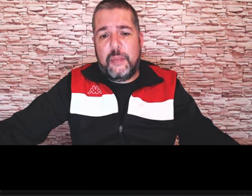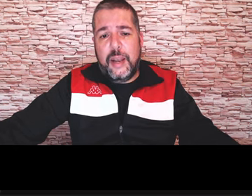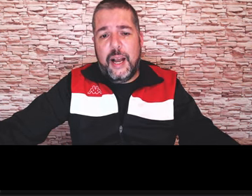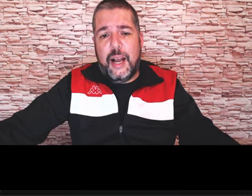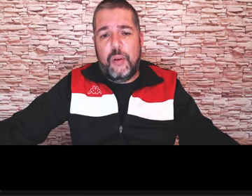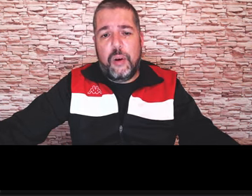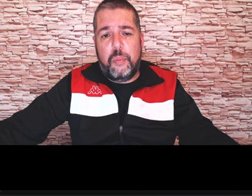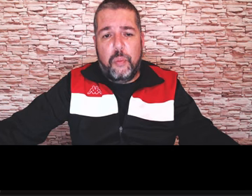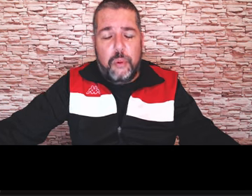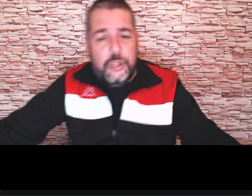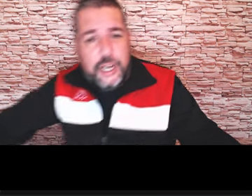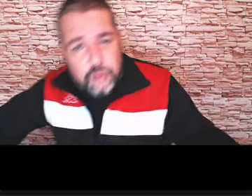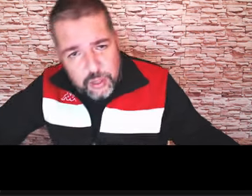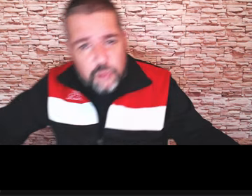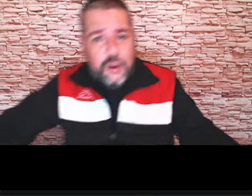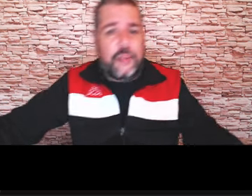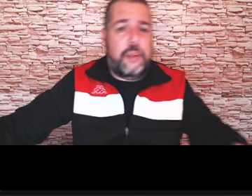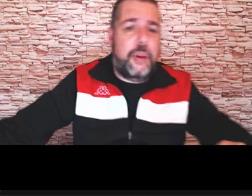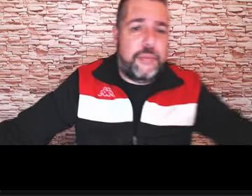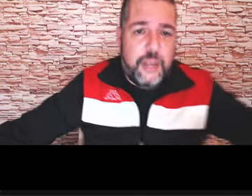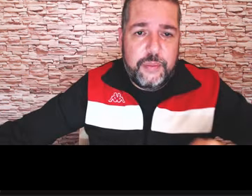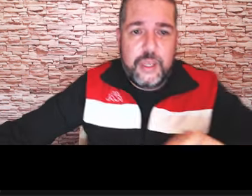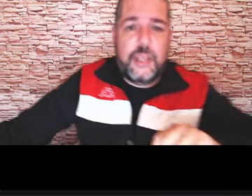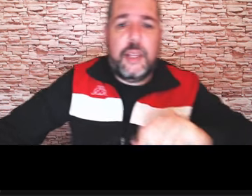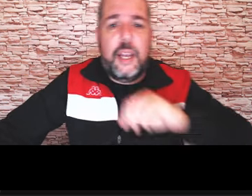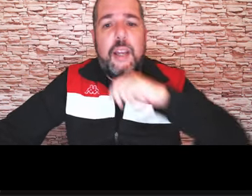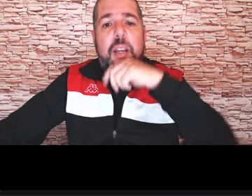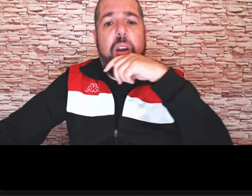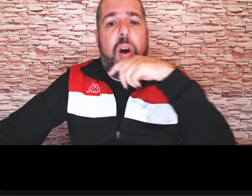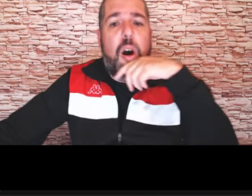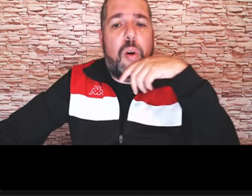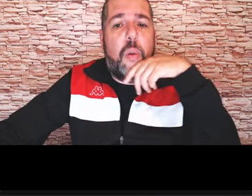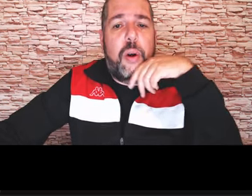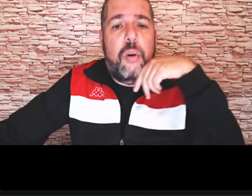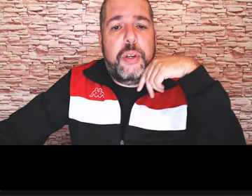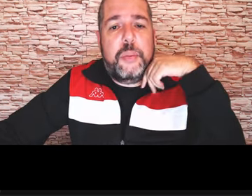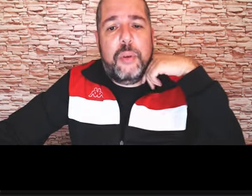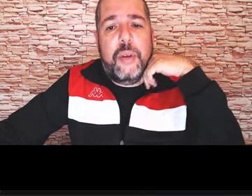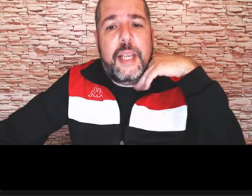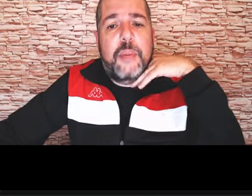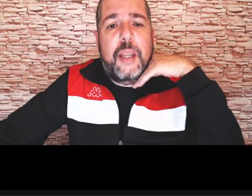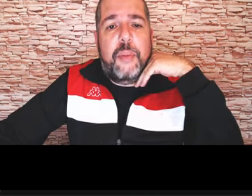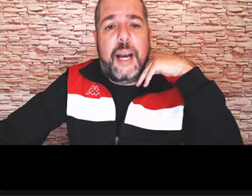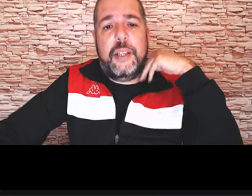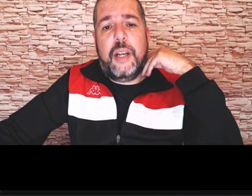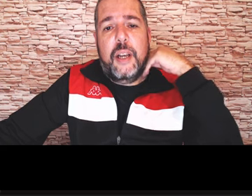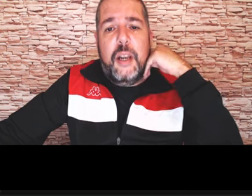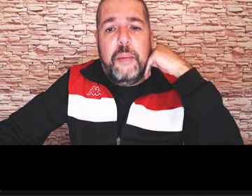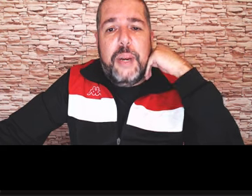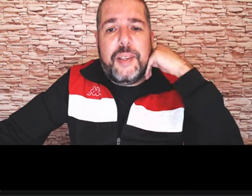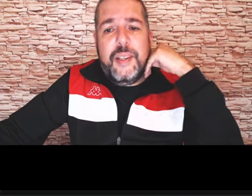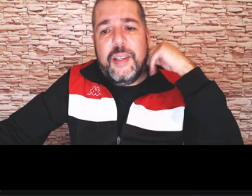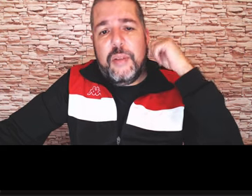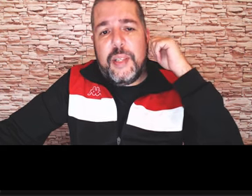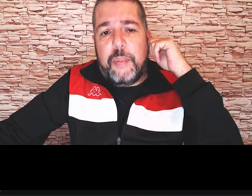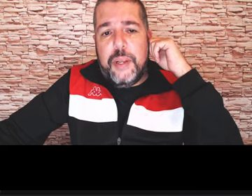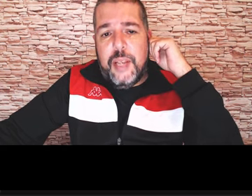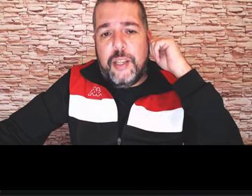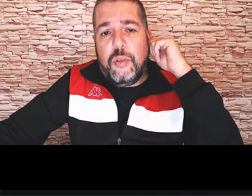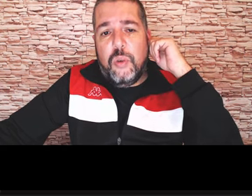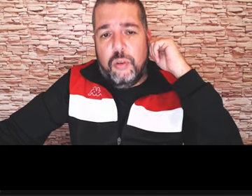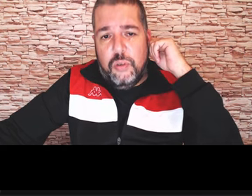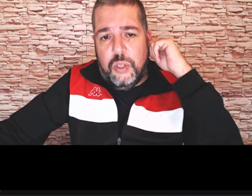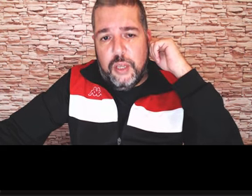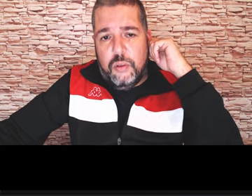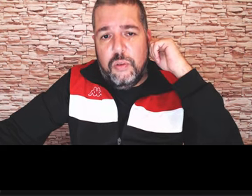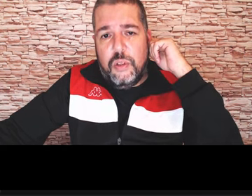teria que pegar agora o projeto renovado aí para ver, né? Ó, como é hoje, português e matemática precisam estar presentes